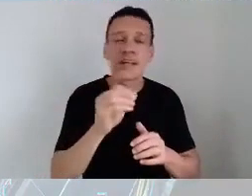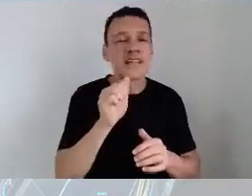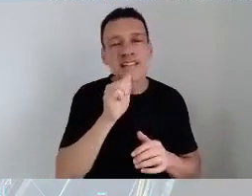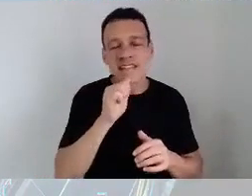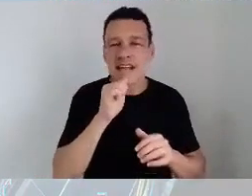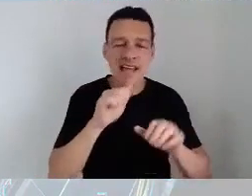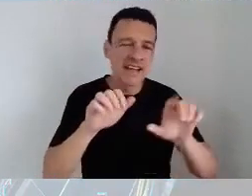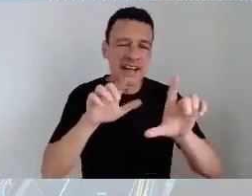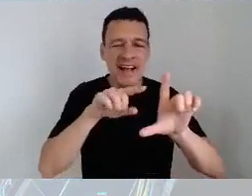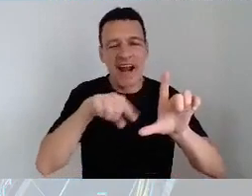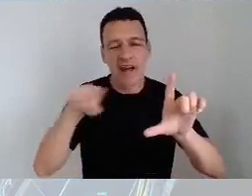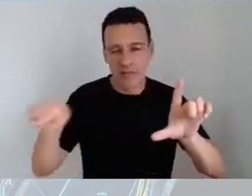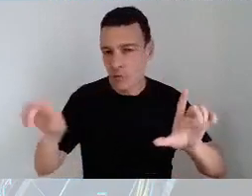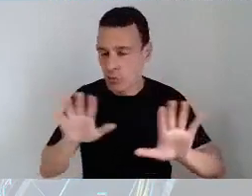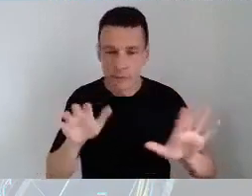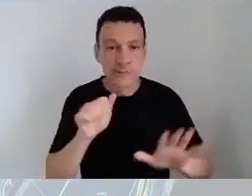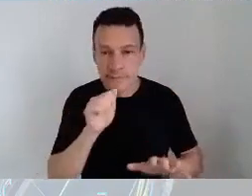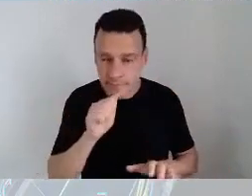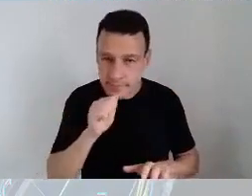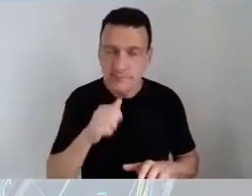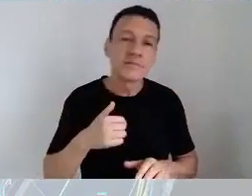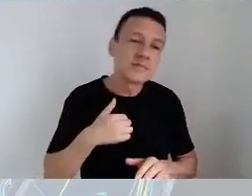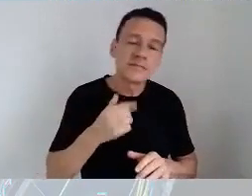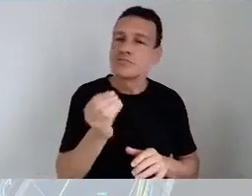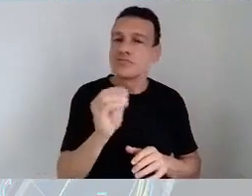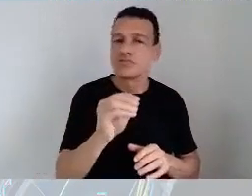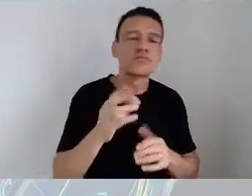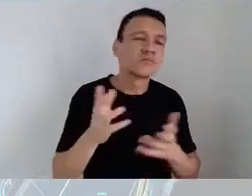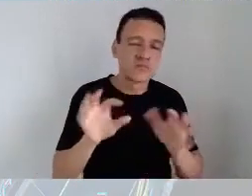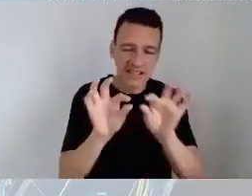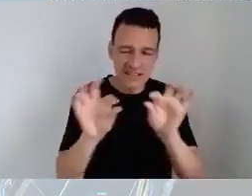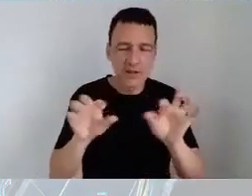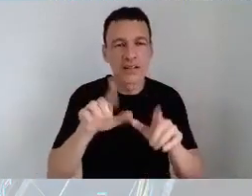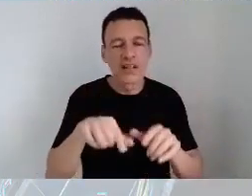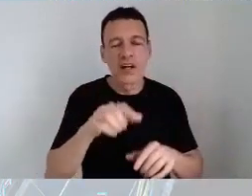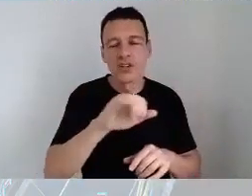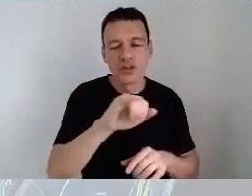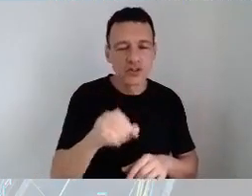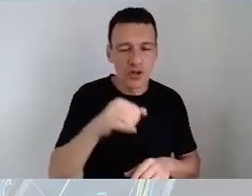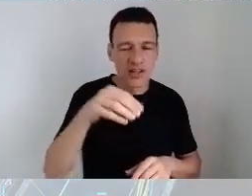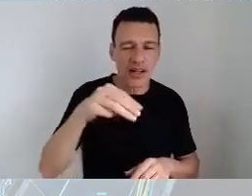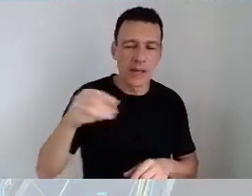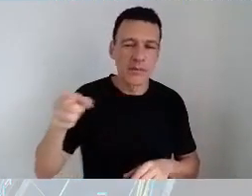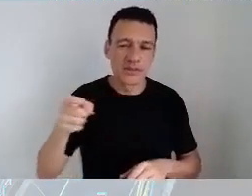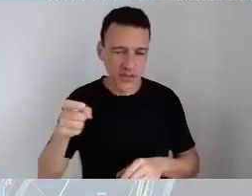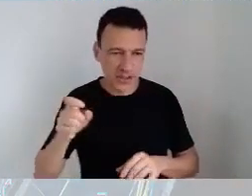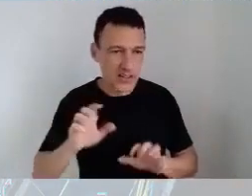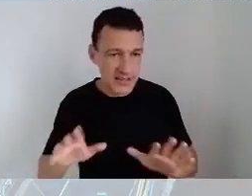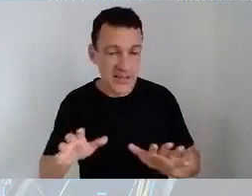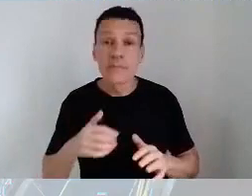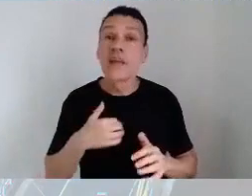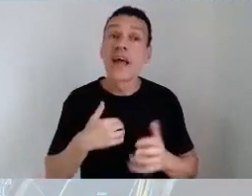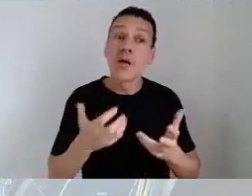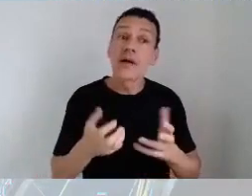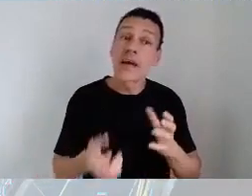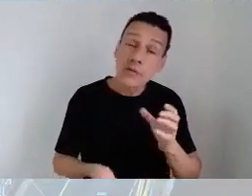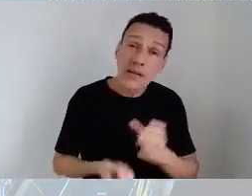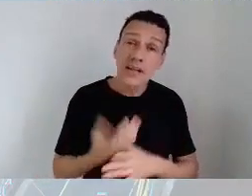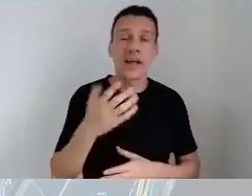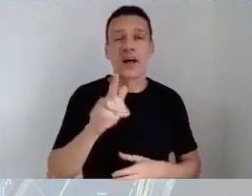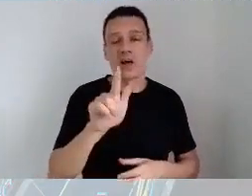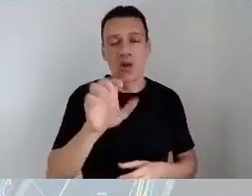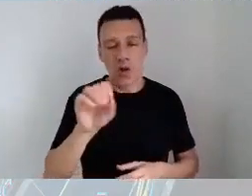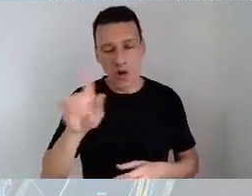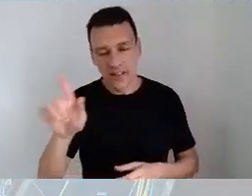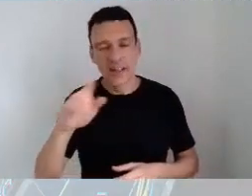do JMeter, a extensão é JMX. O traço L, se eu quiser gerar algum log e depois gerar um relatório, ele